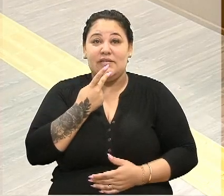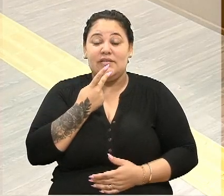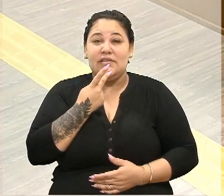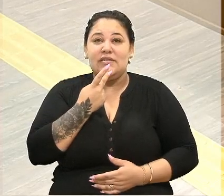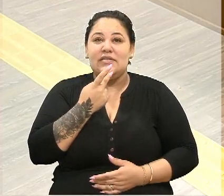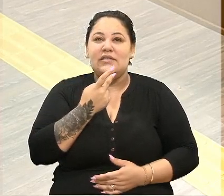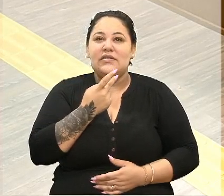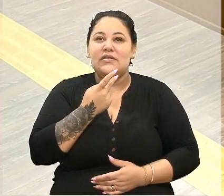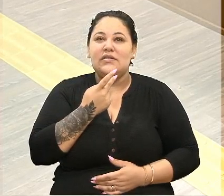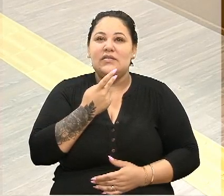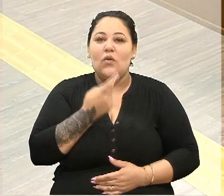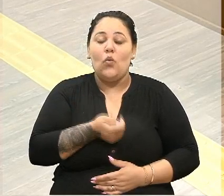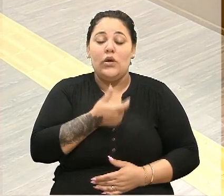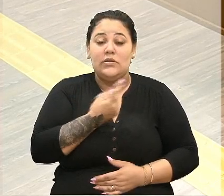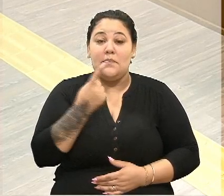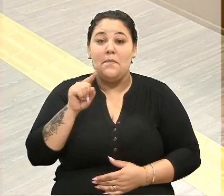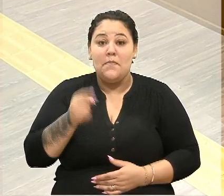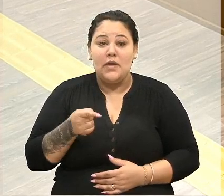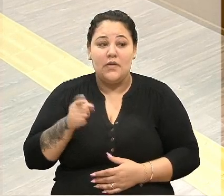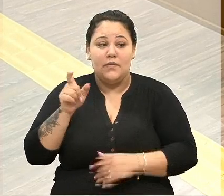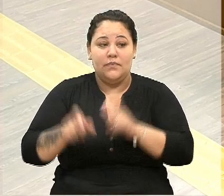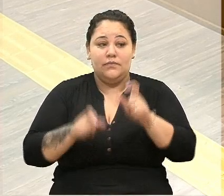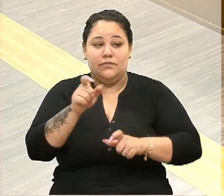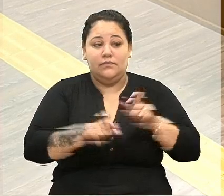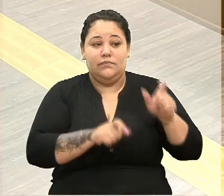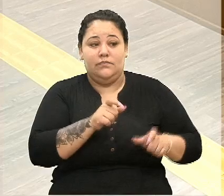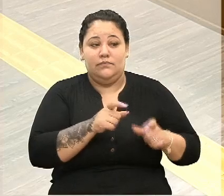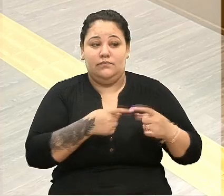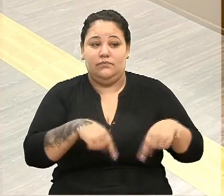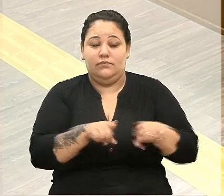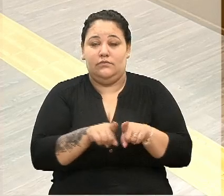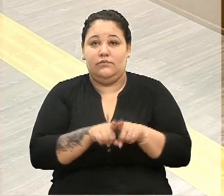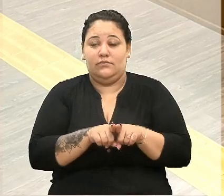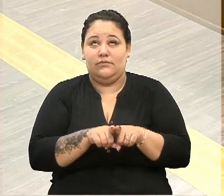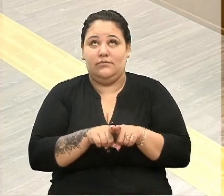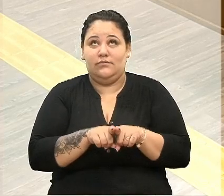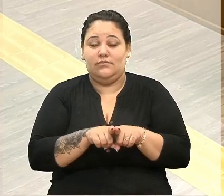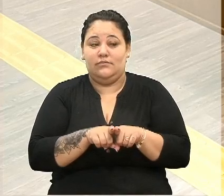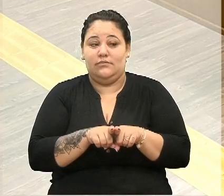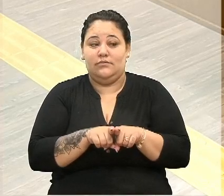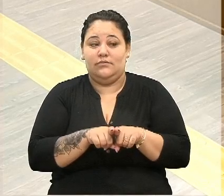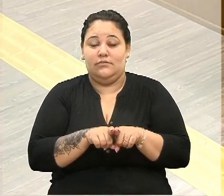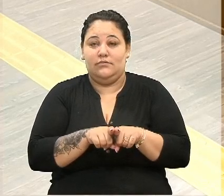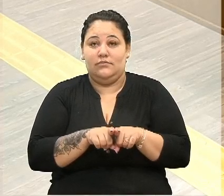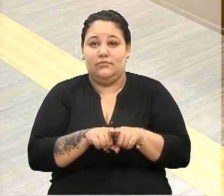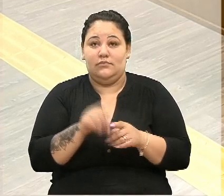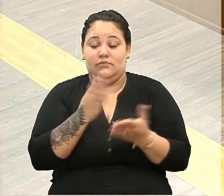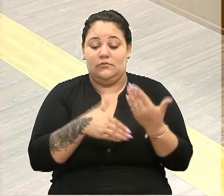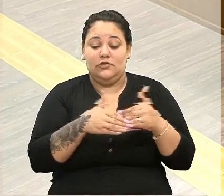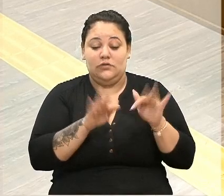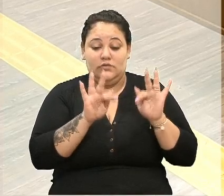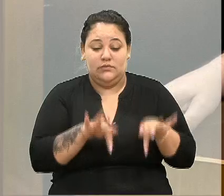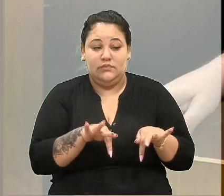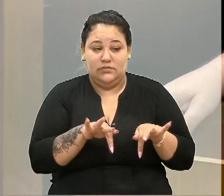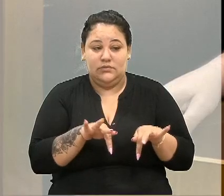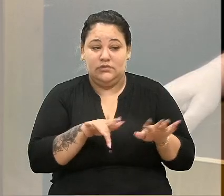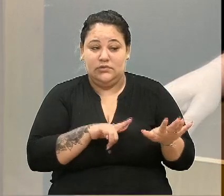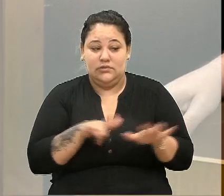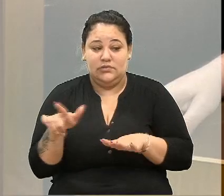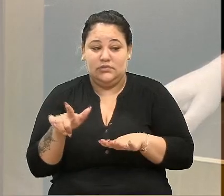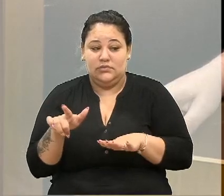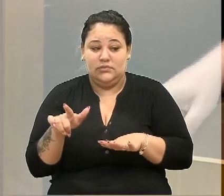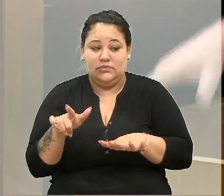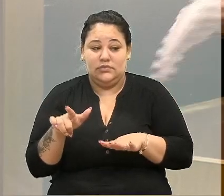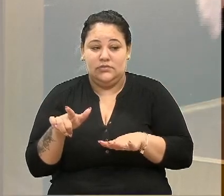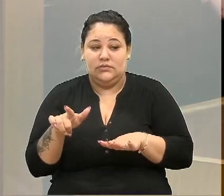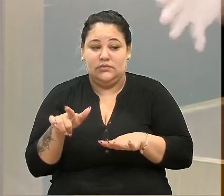quase 1.000 pessoas participando, com as cervejarias artesanais de Caxias do Sul. Todo final de semana tem evento na Cantina Tonê,